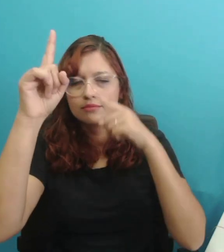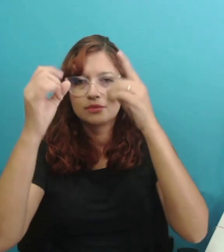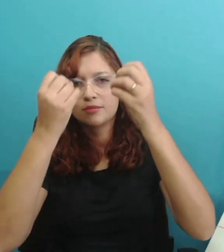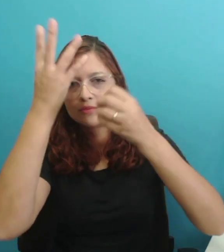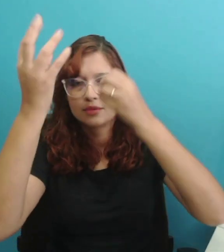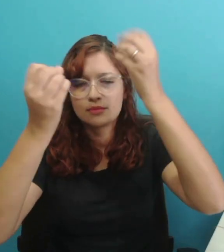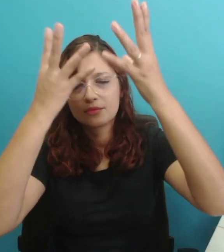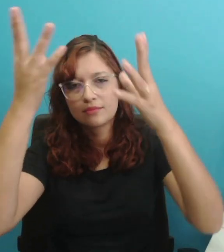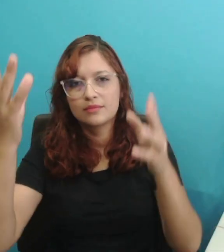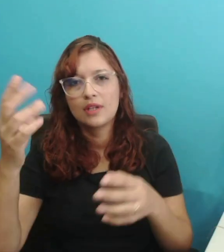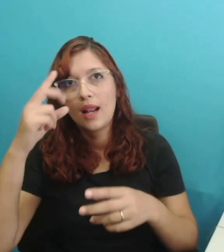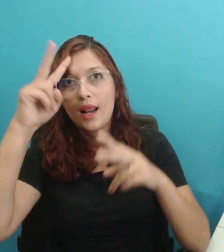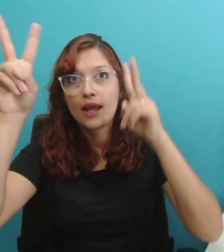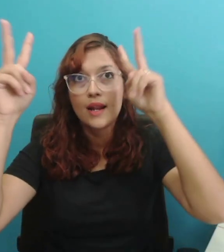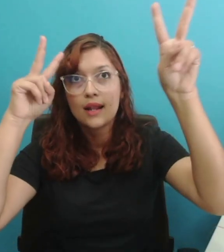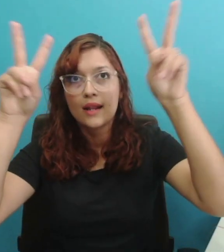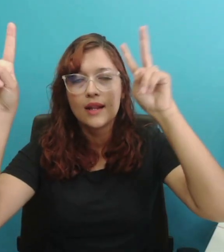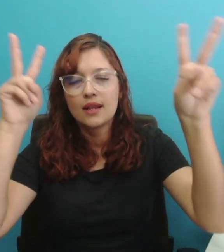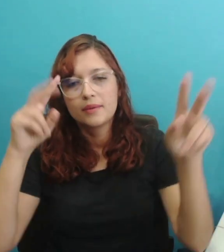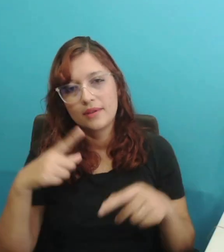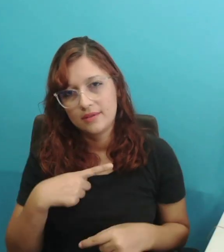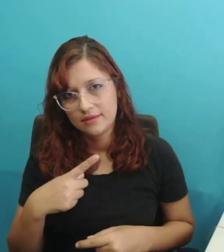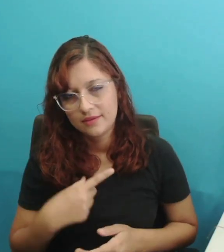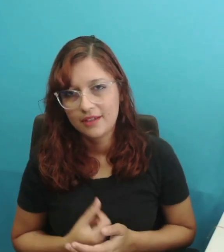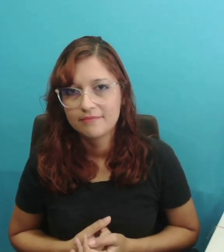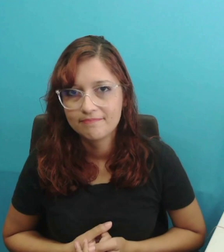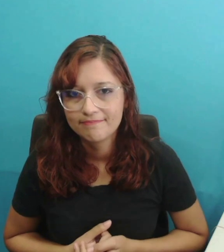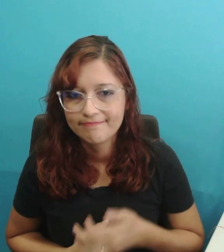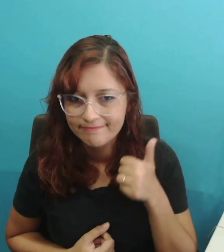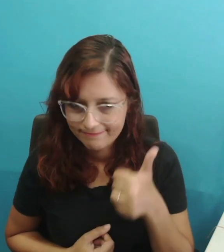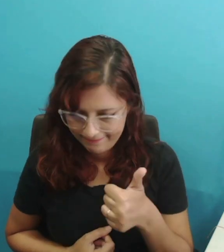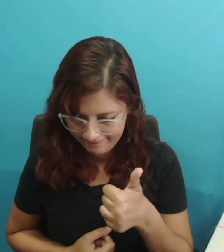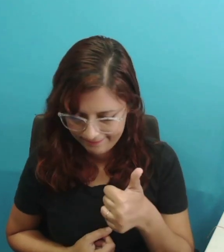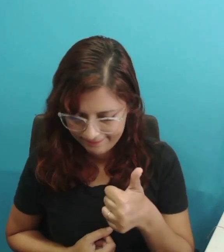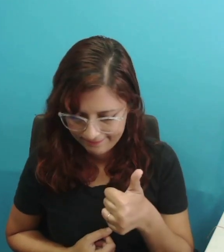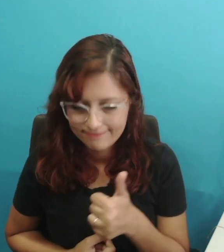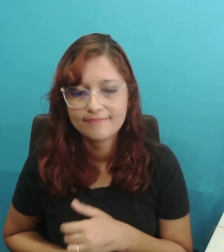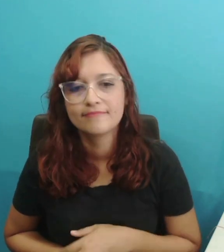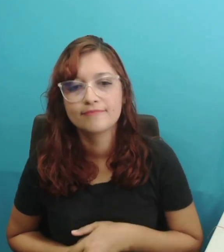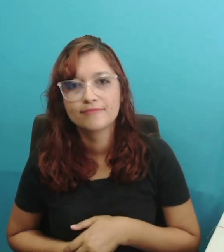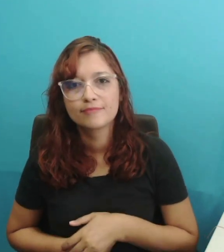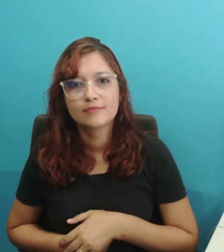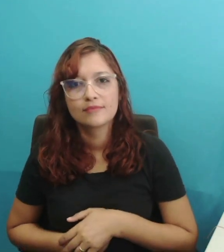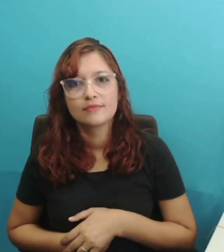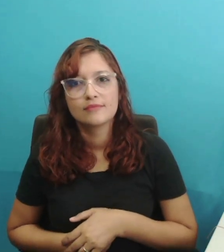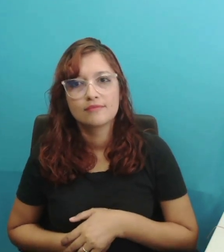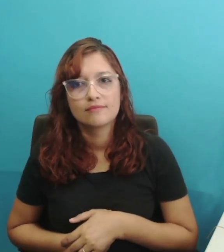digitar, já vai surgir na sua mente a frase completa. Você vai conseguir se lembrar.